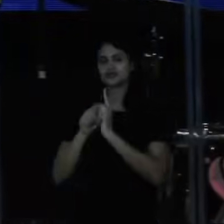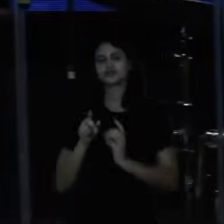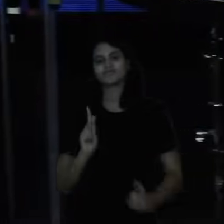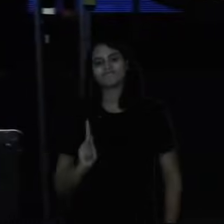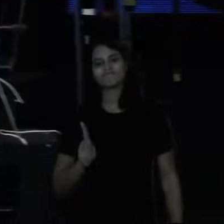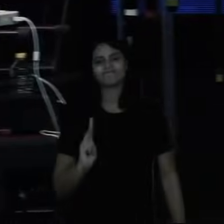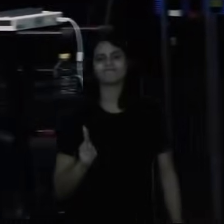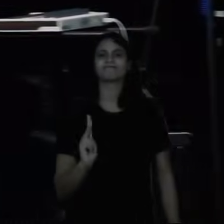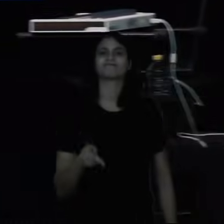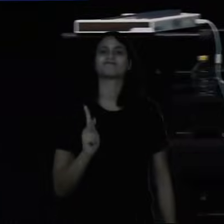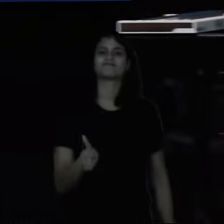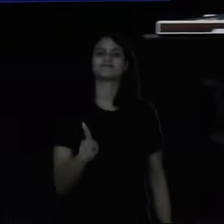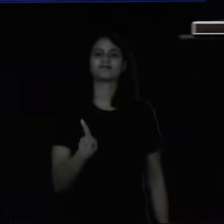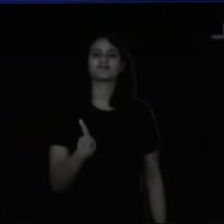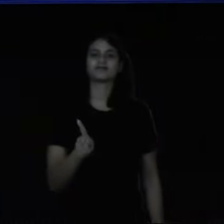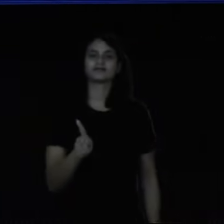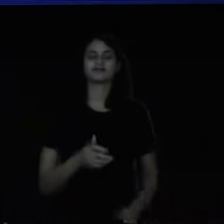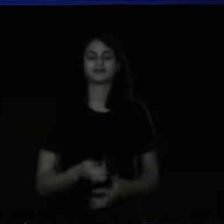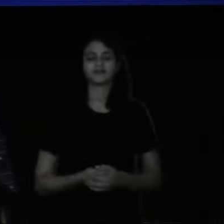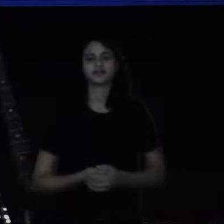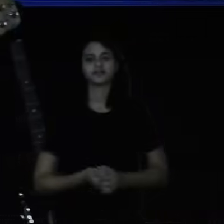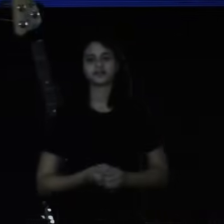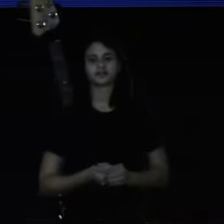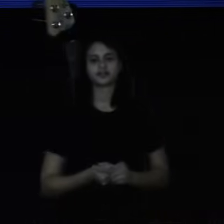está com você.